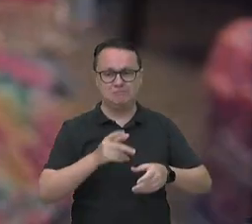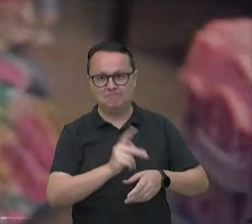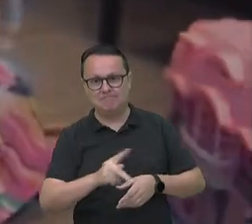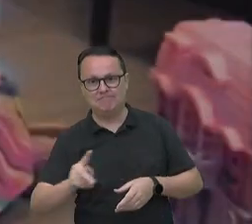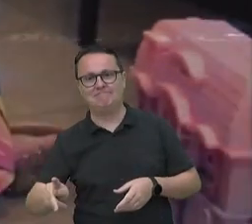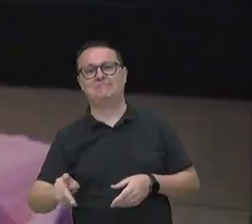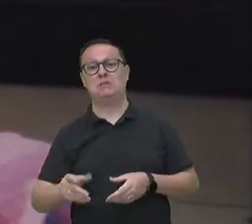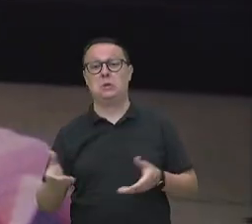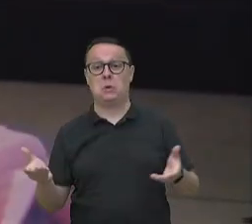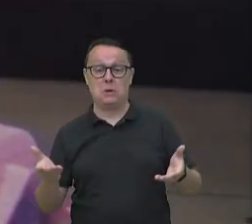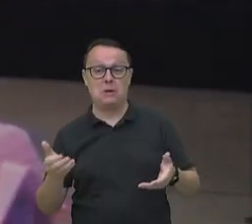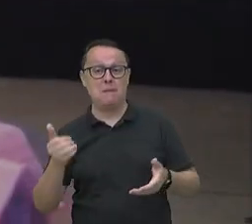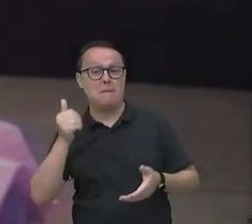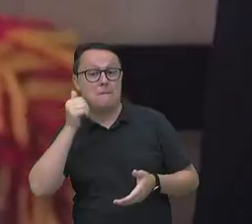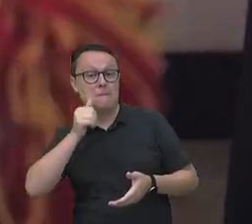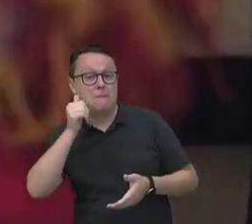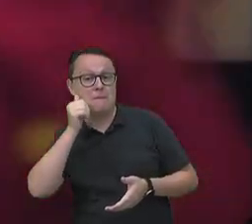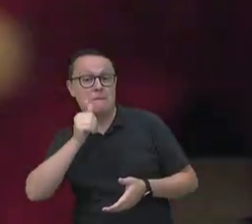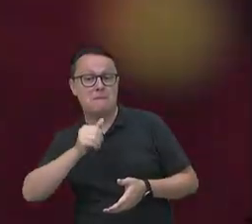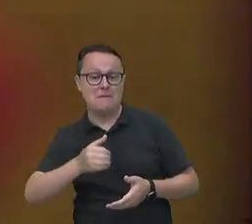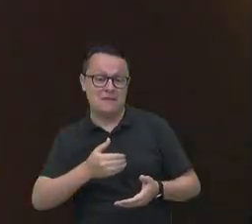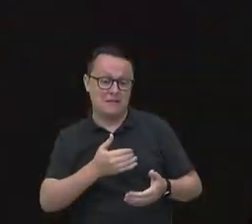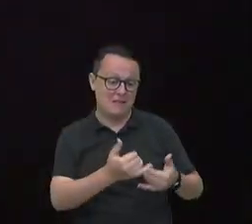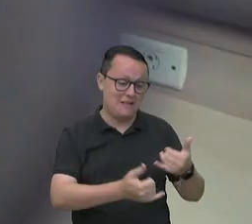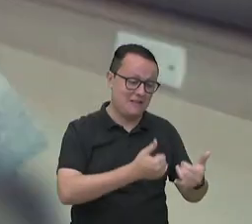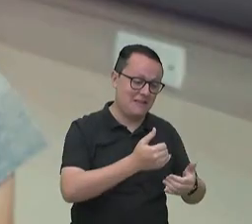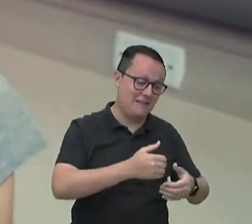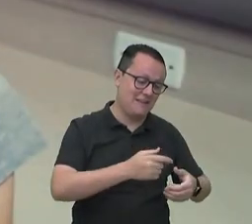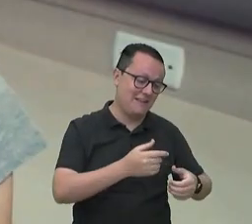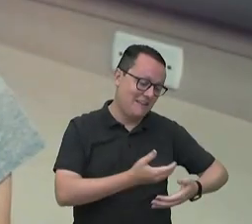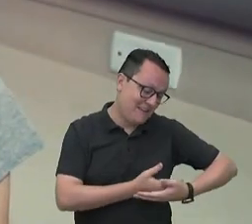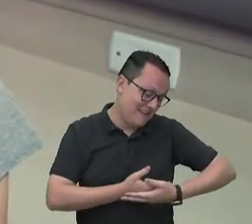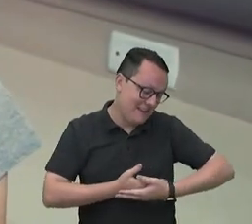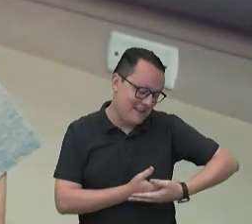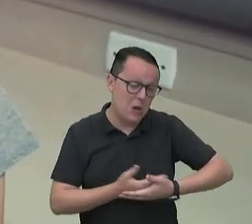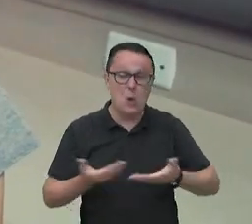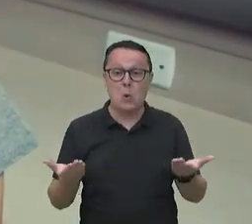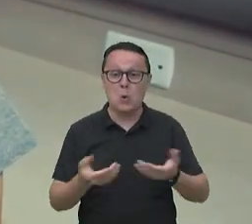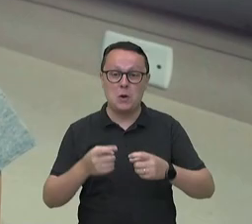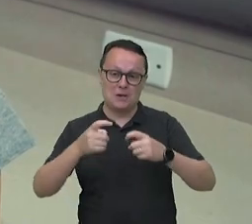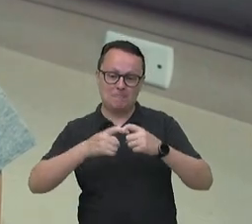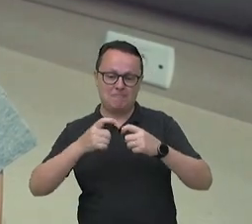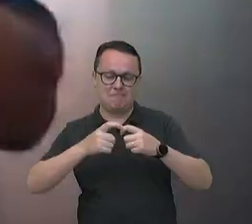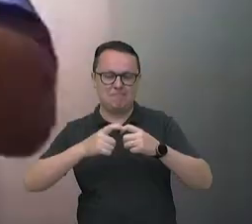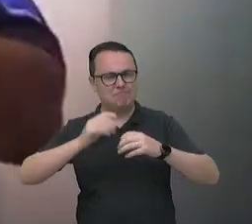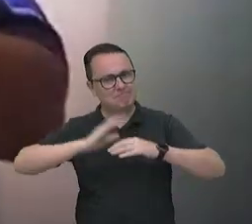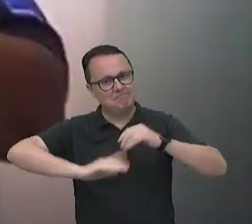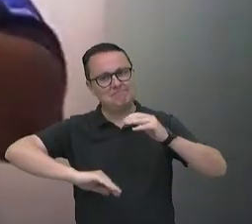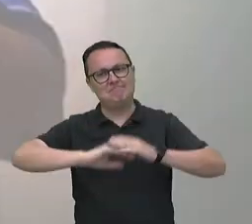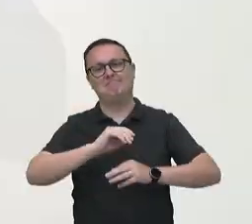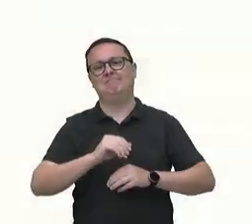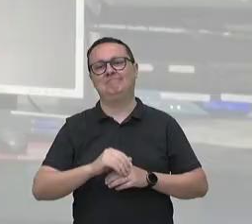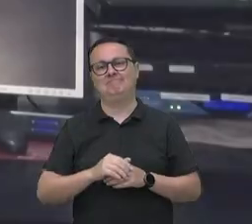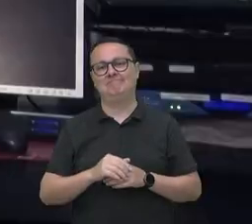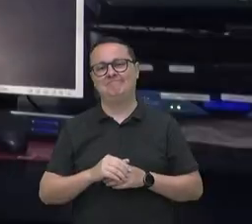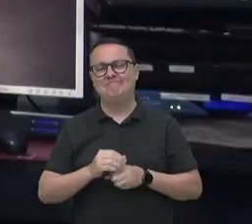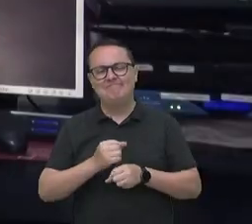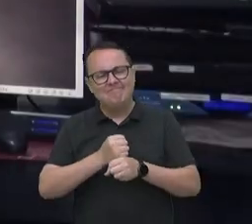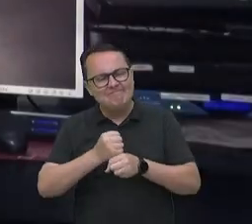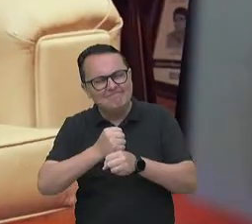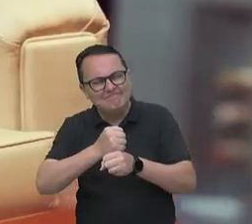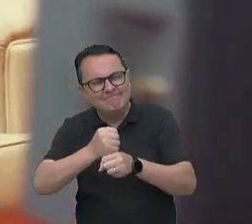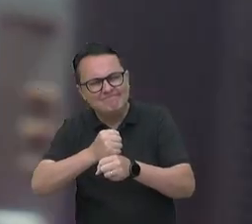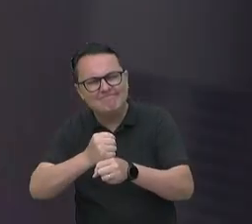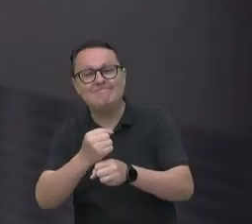escola. A menina que brincava de boneca, hoje é uma excelente médica. É, o